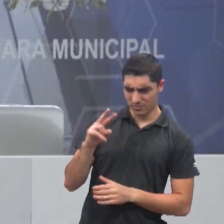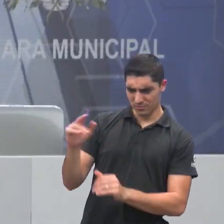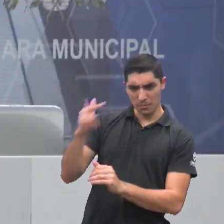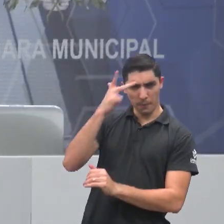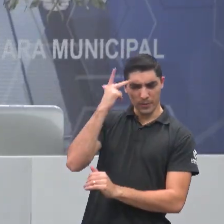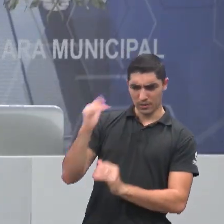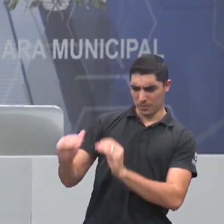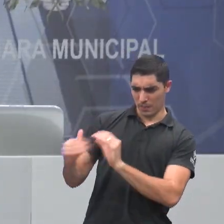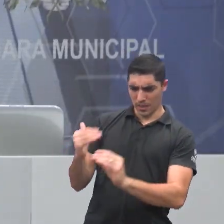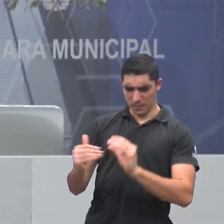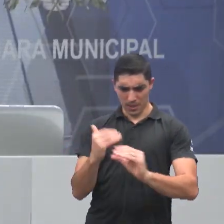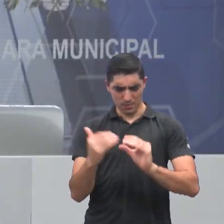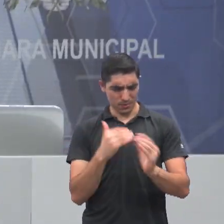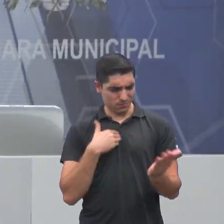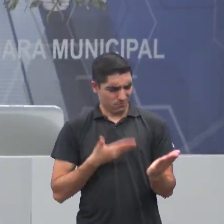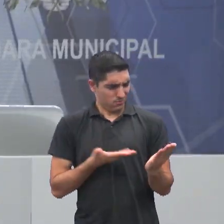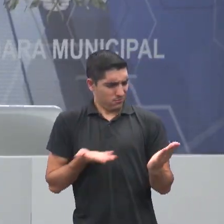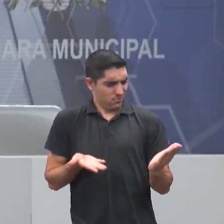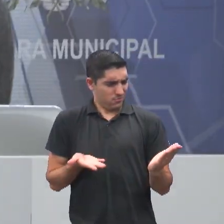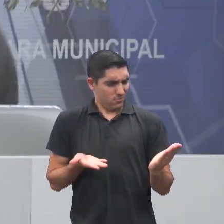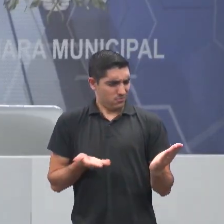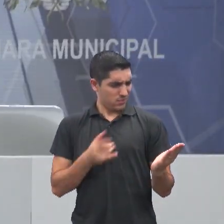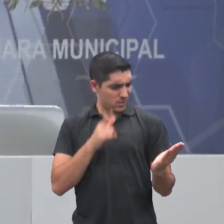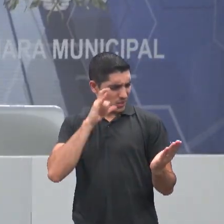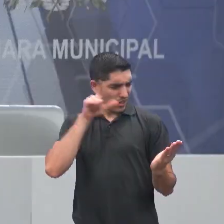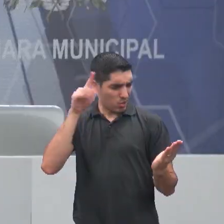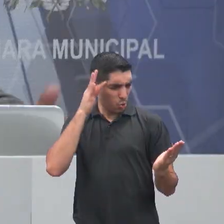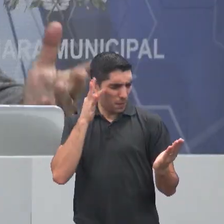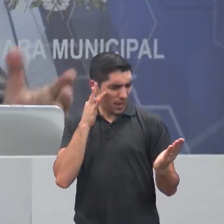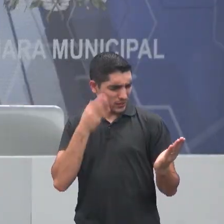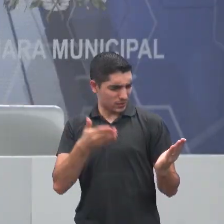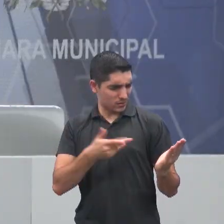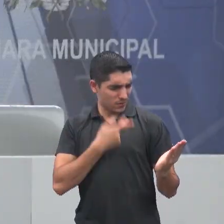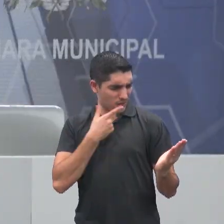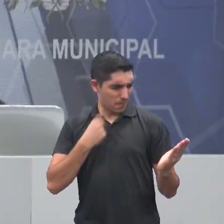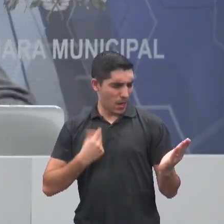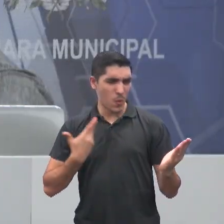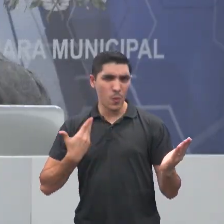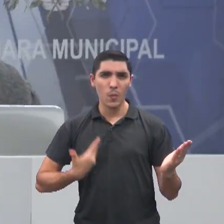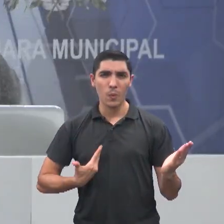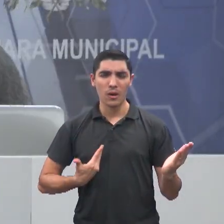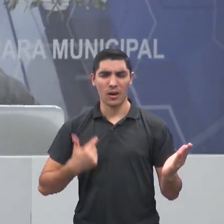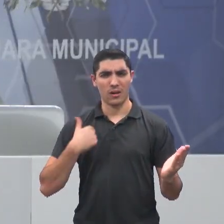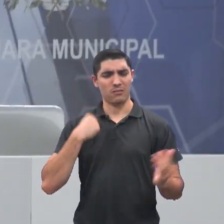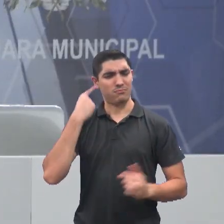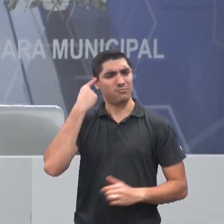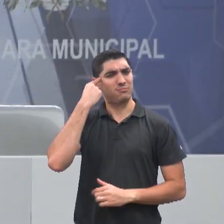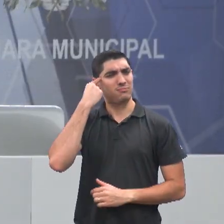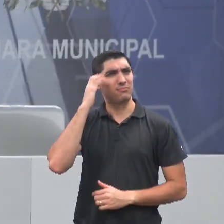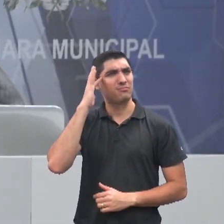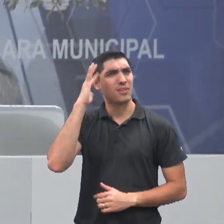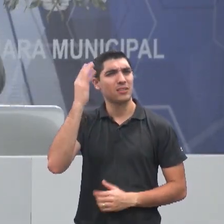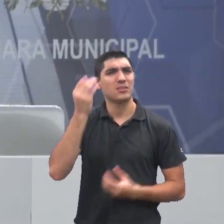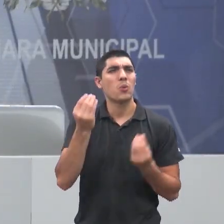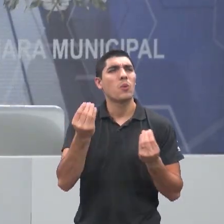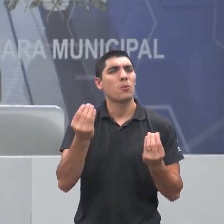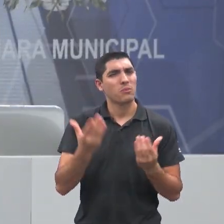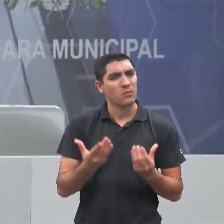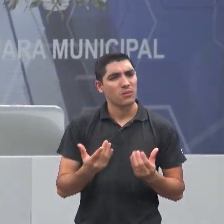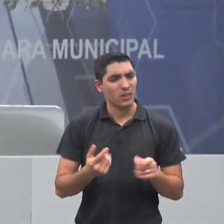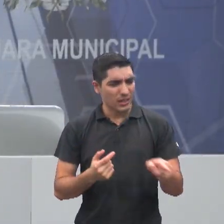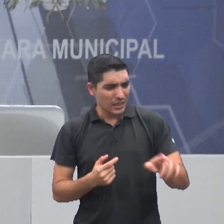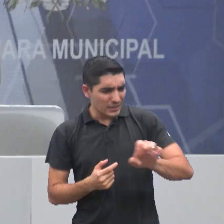E, vereador, eu confesso que nesse momento eu pensei exatamente a mesma coisa. Falei, caramba, nós temos tanta gente para atacar. Nós temos uma